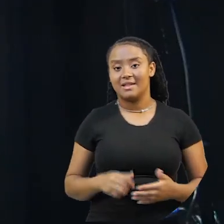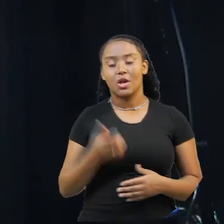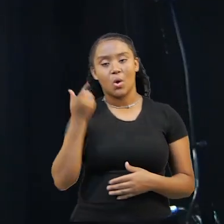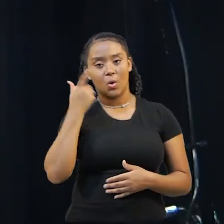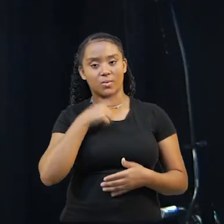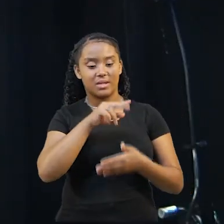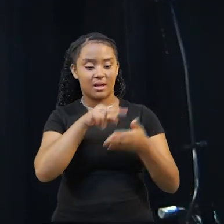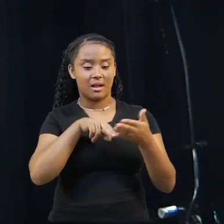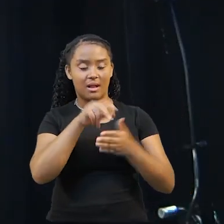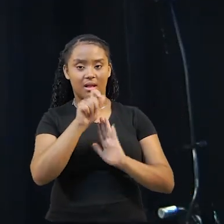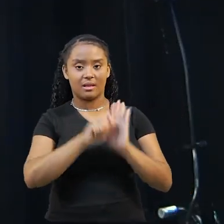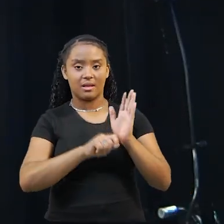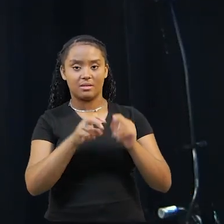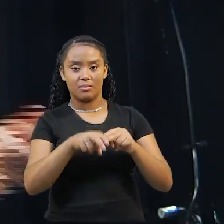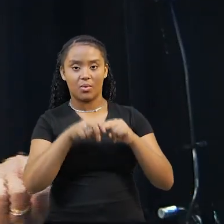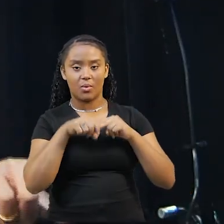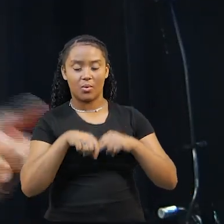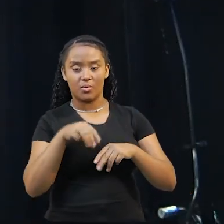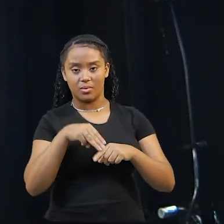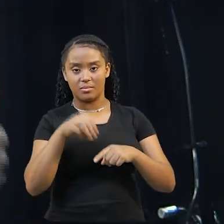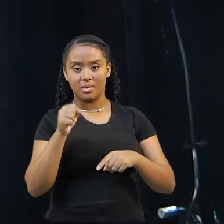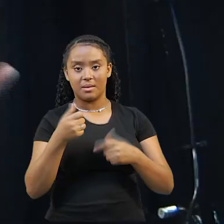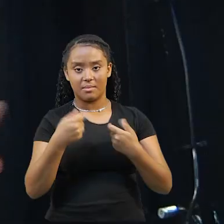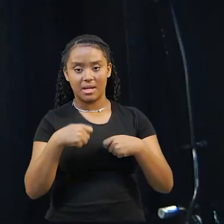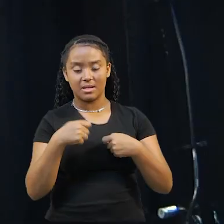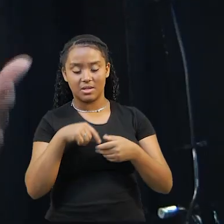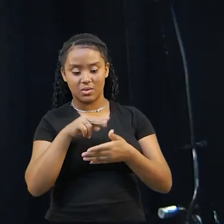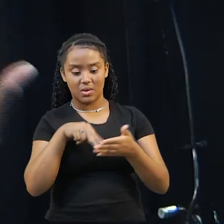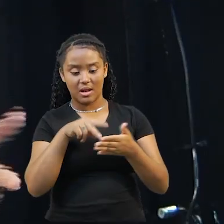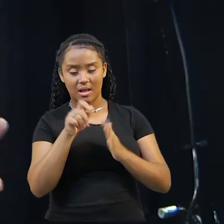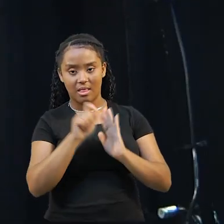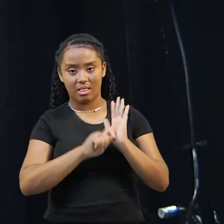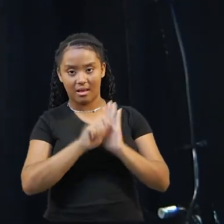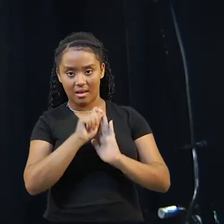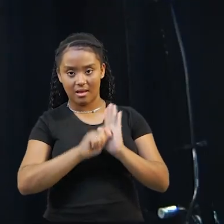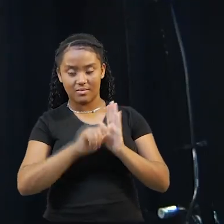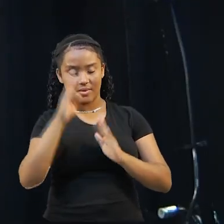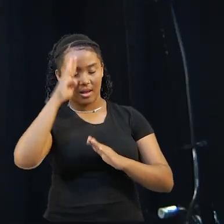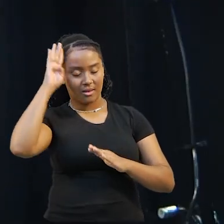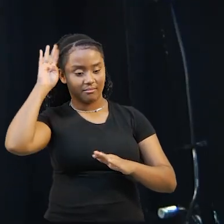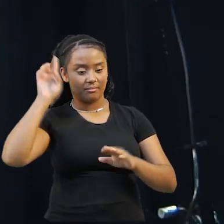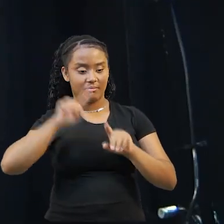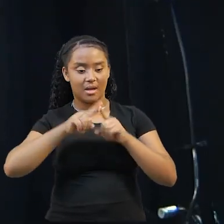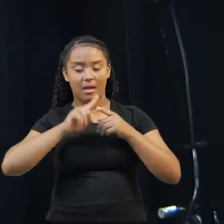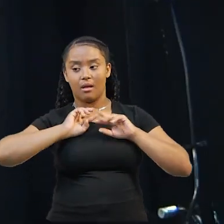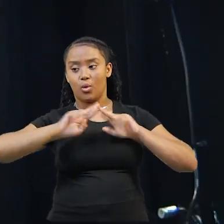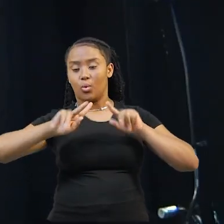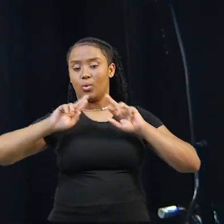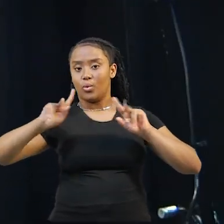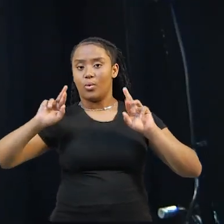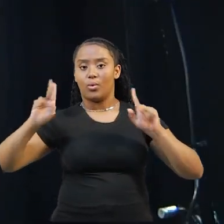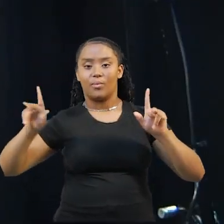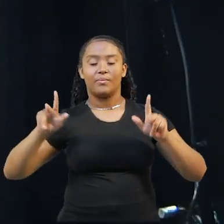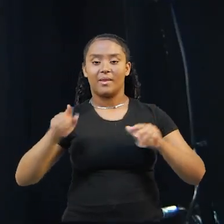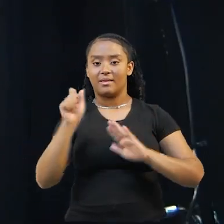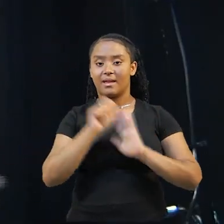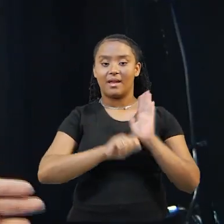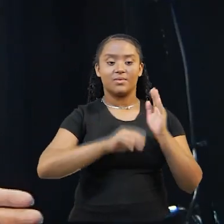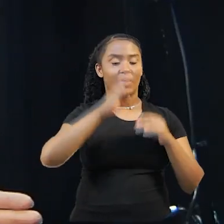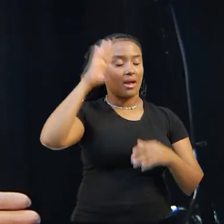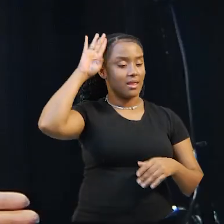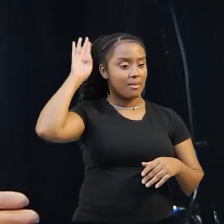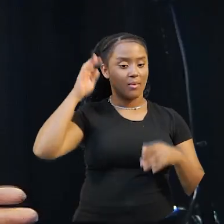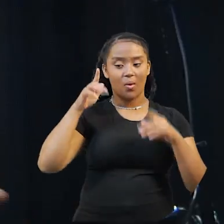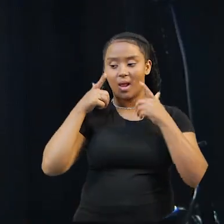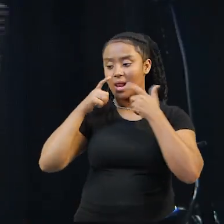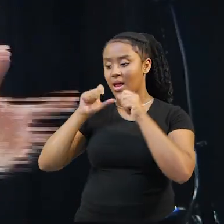Eu conseguia ler textos, porque por conta do mestrado você precisa ler textos acadêmicos, mas é muito diferente um texto acadêmico com linguagem